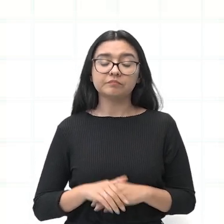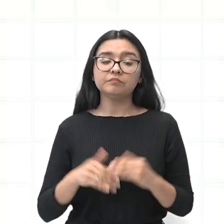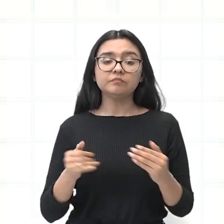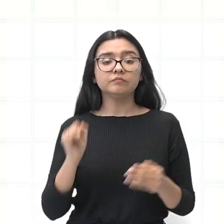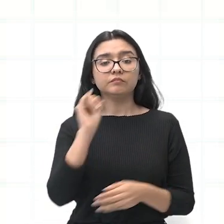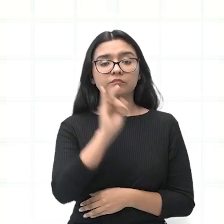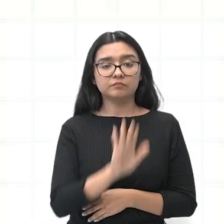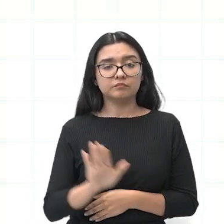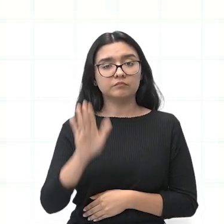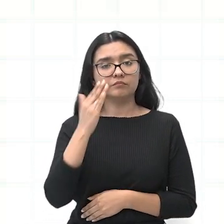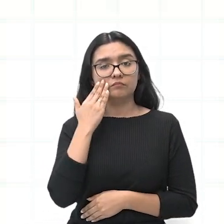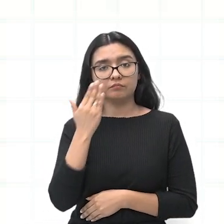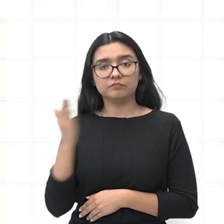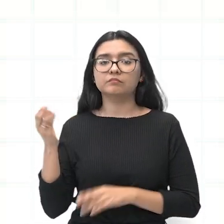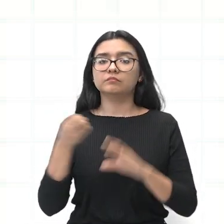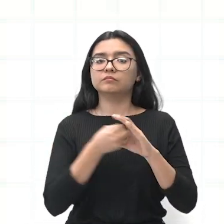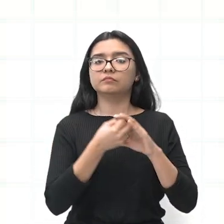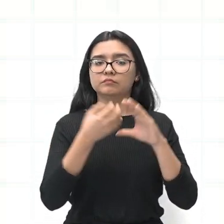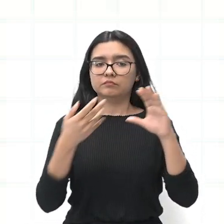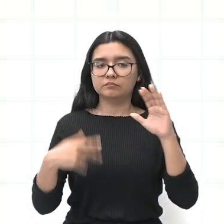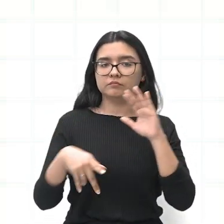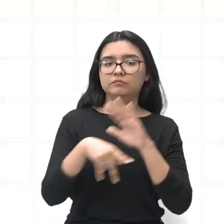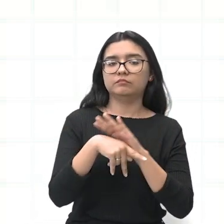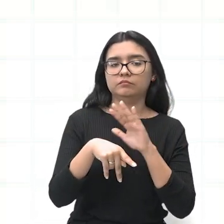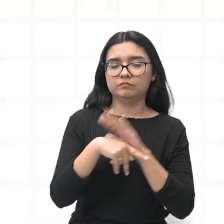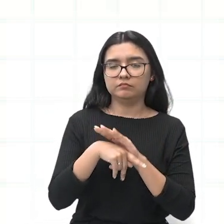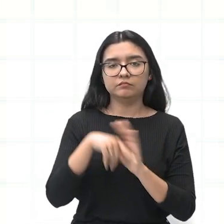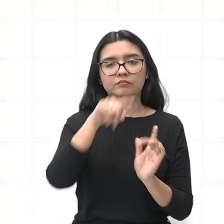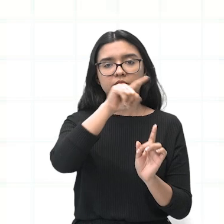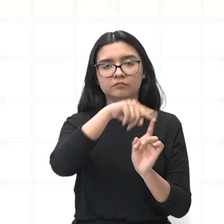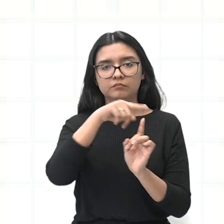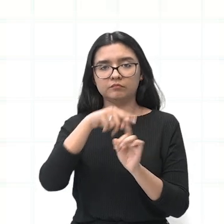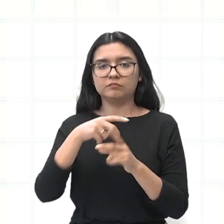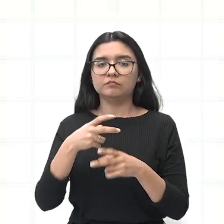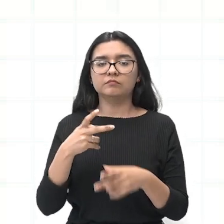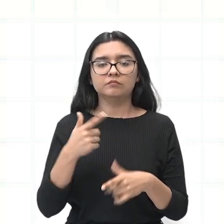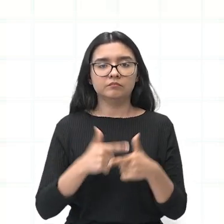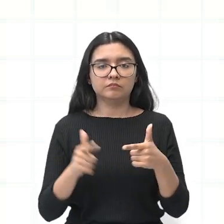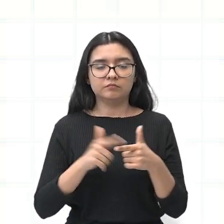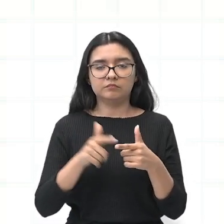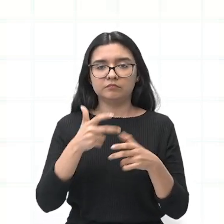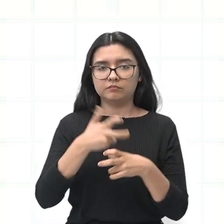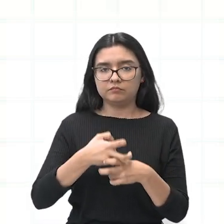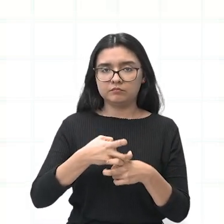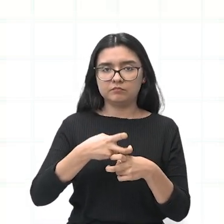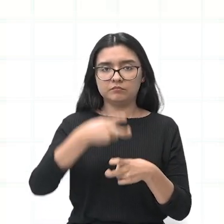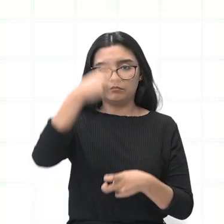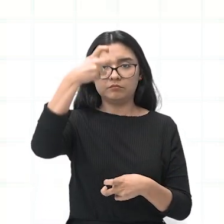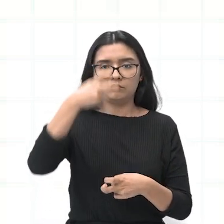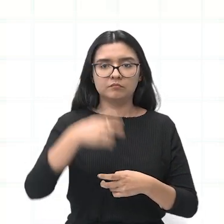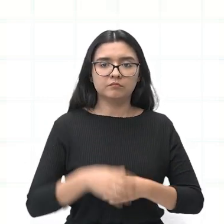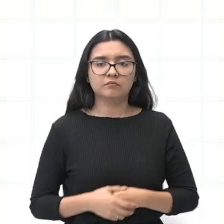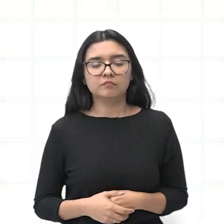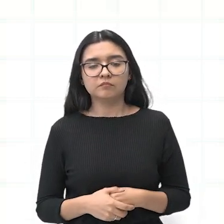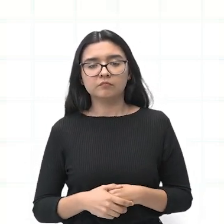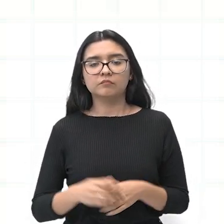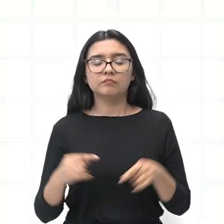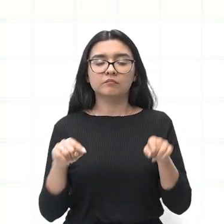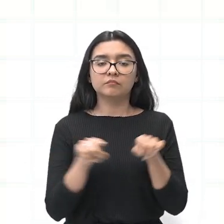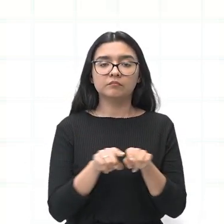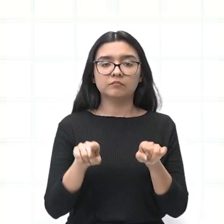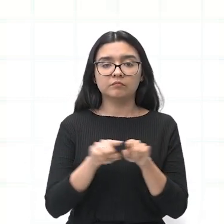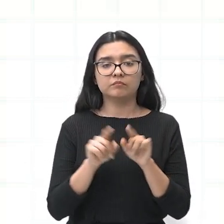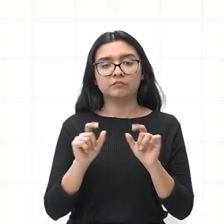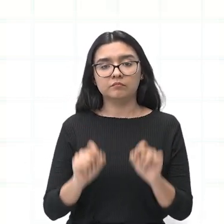imagem do meio é a que caracteriza a hiperlordose lombar. Falei para vocês que os